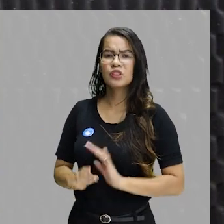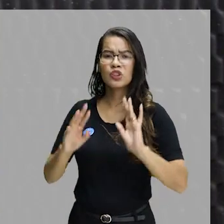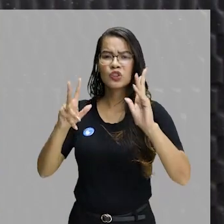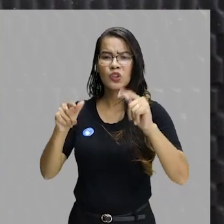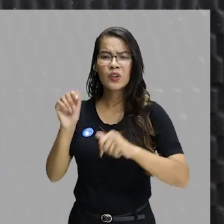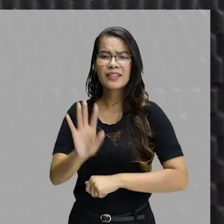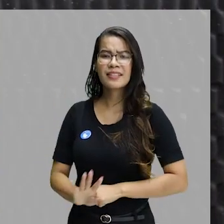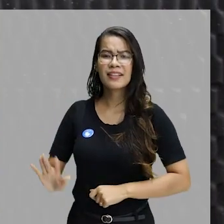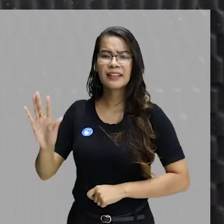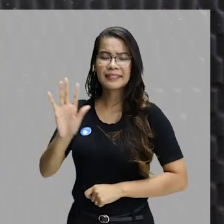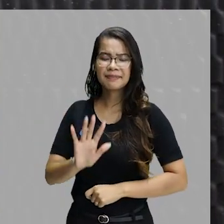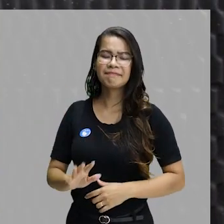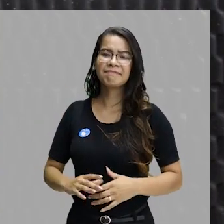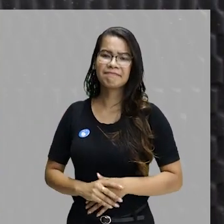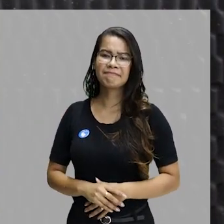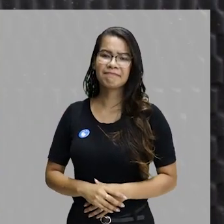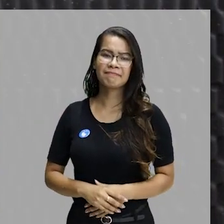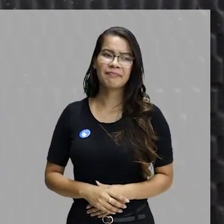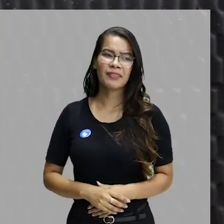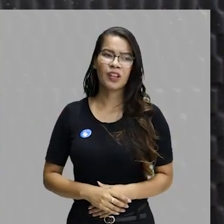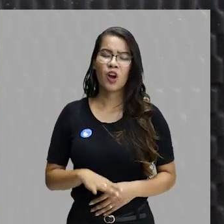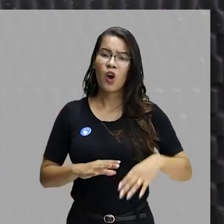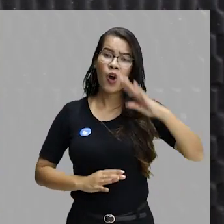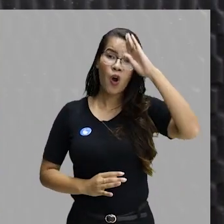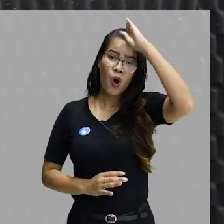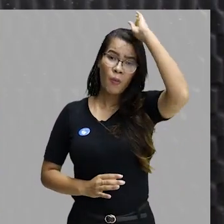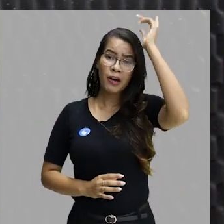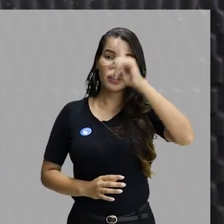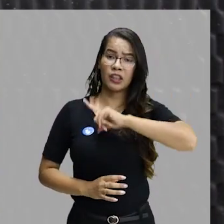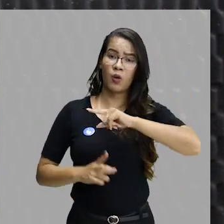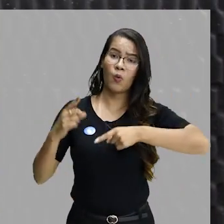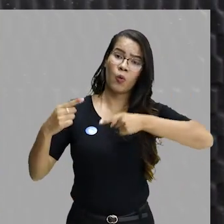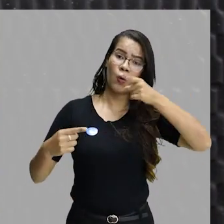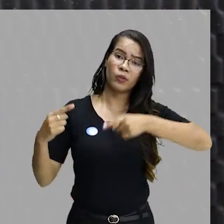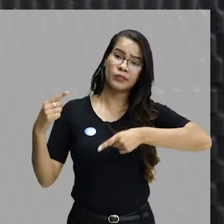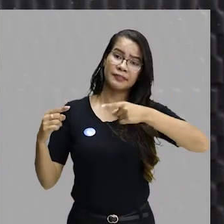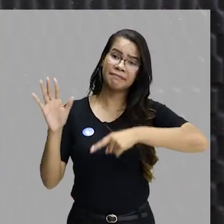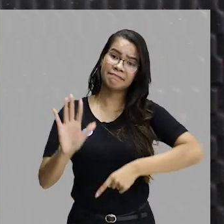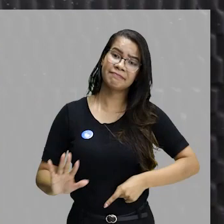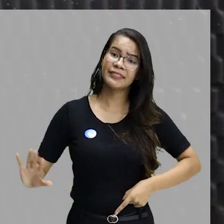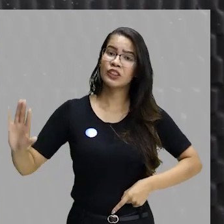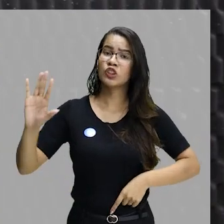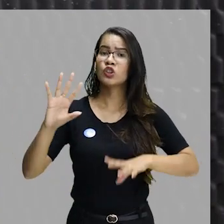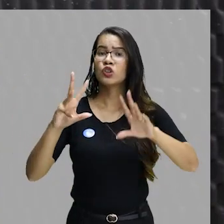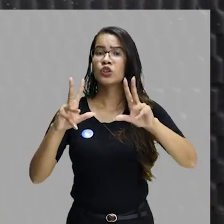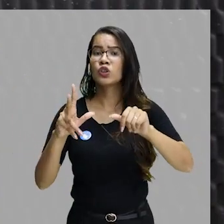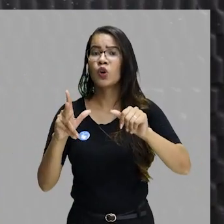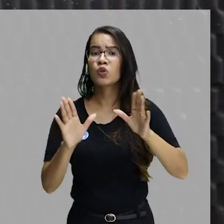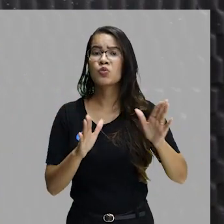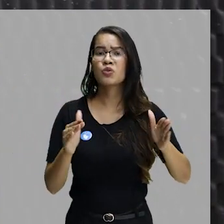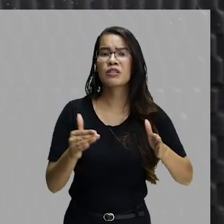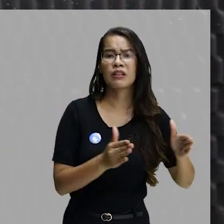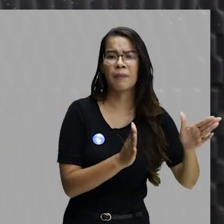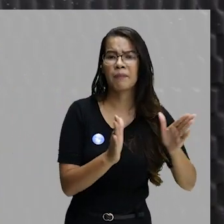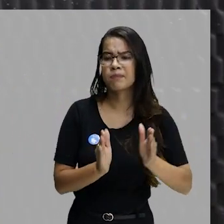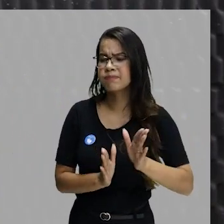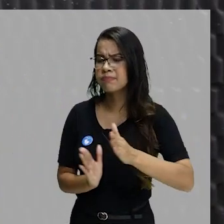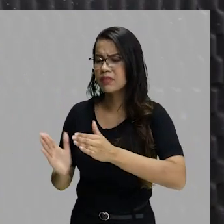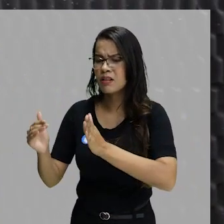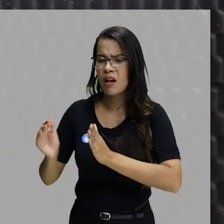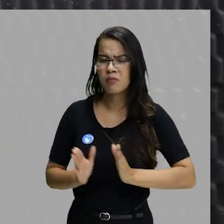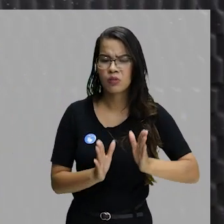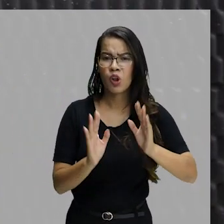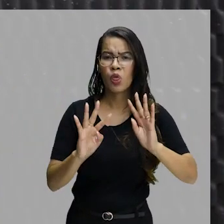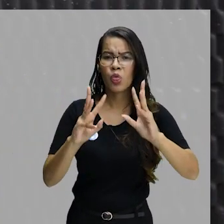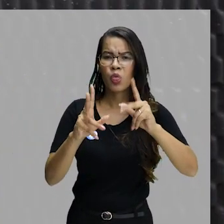todas essas áreas provincianas. Roma tem um controle dessas áreas, todos os caminhos levam a Roma. O sistema de